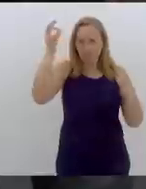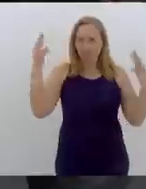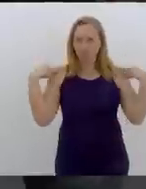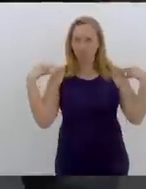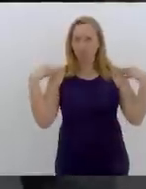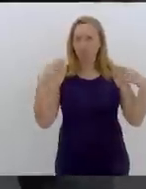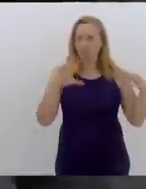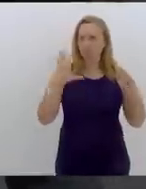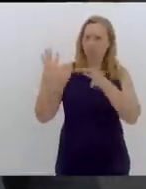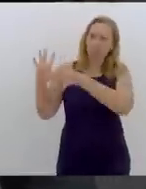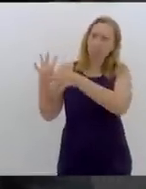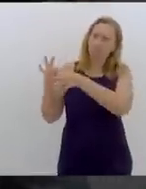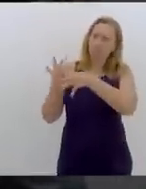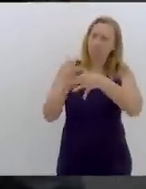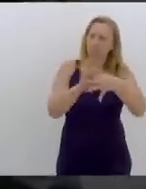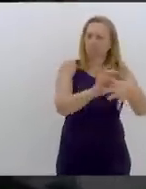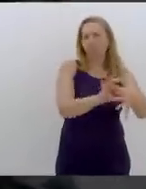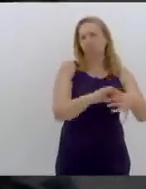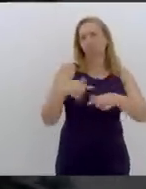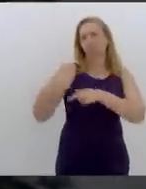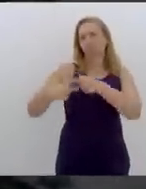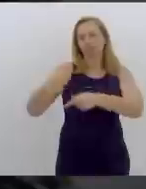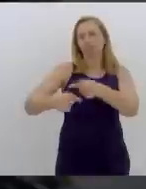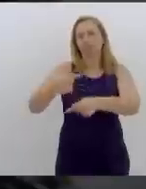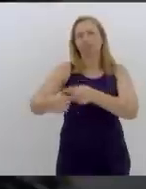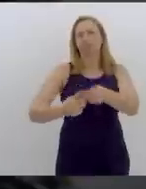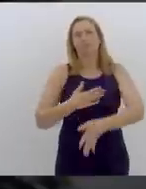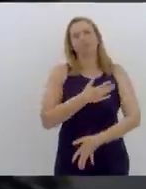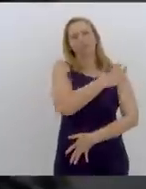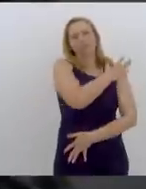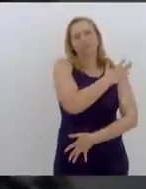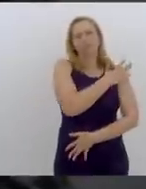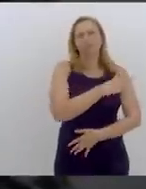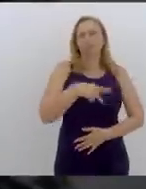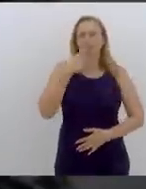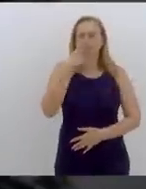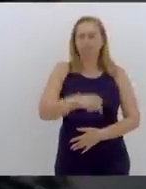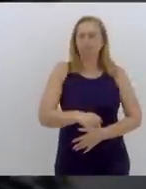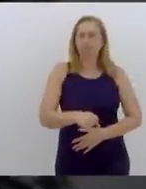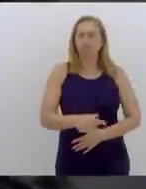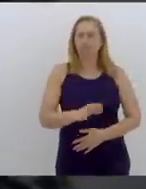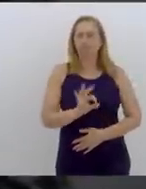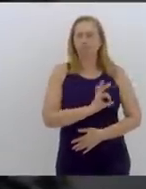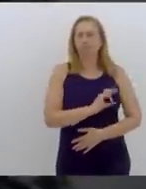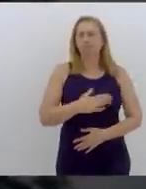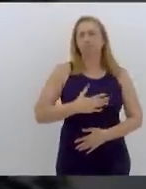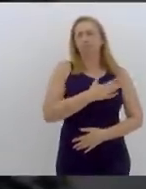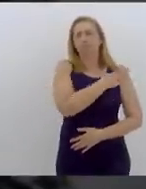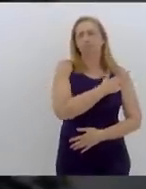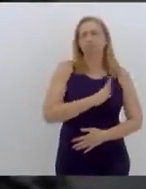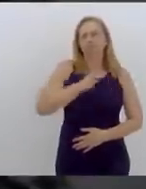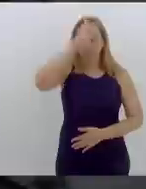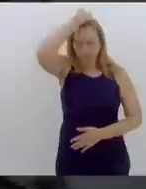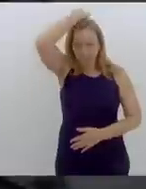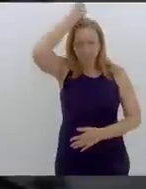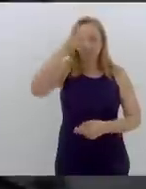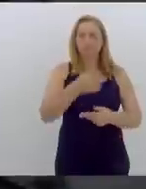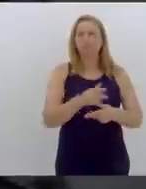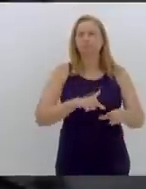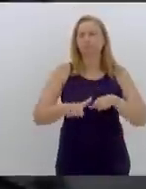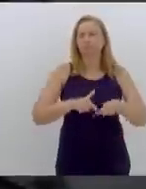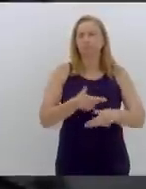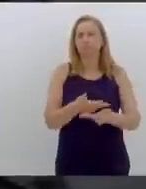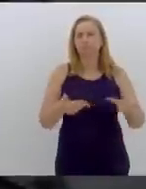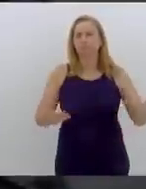temos uma linhagem militar eu gostaria até de fazer uma fala aqui entre a polícia militar corpo de bombeiro que eu trabalhei com tantos